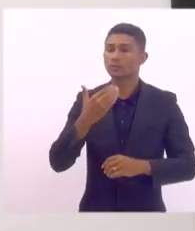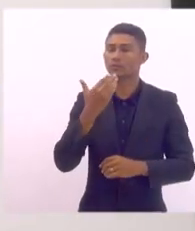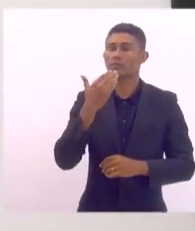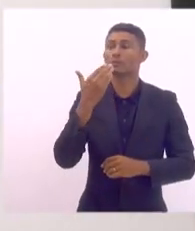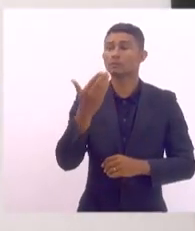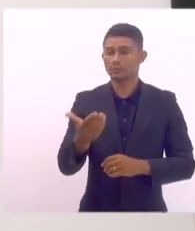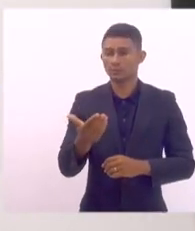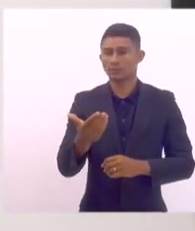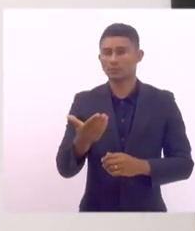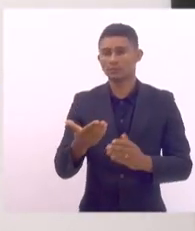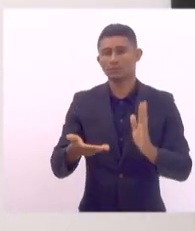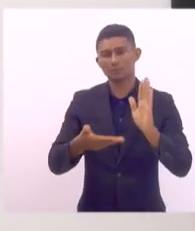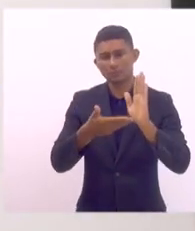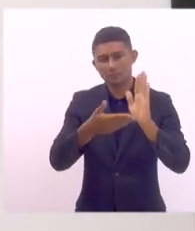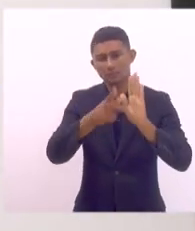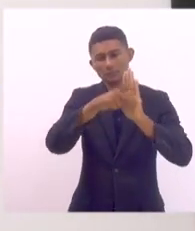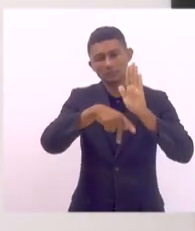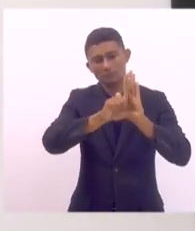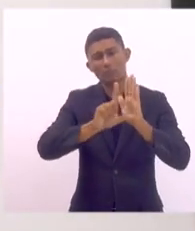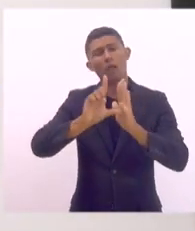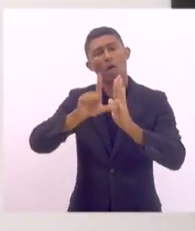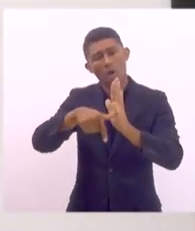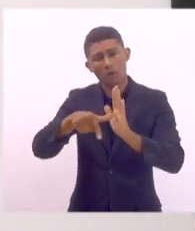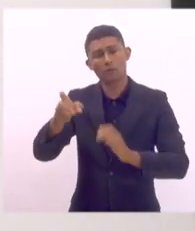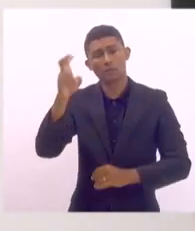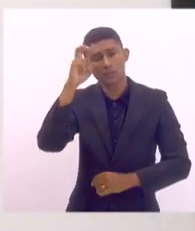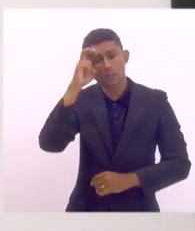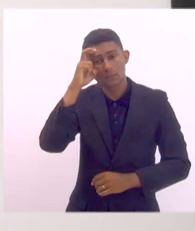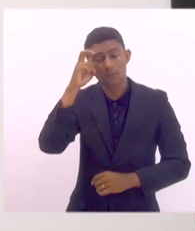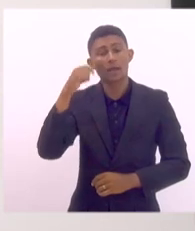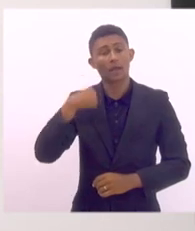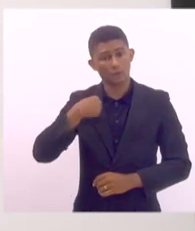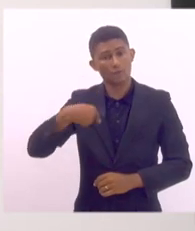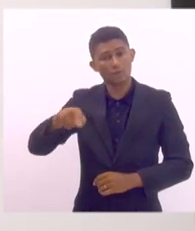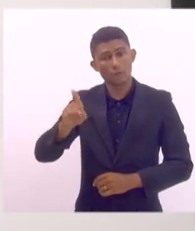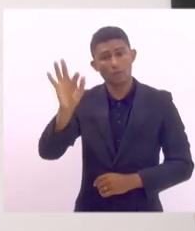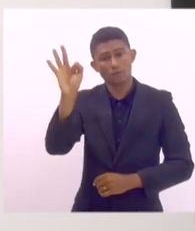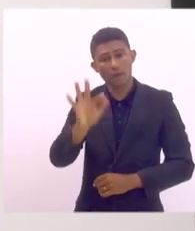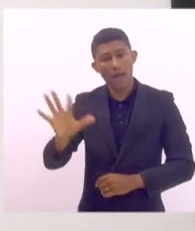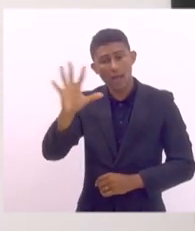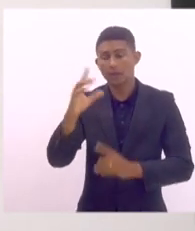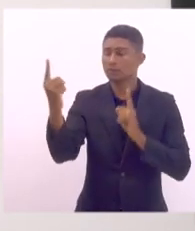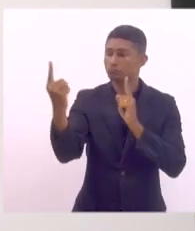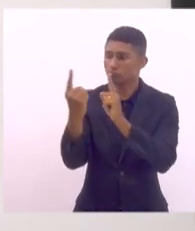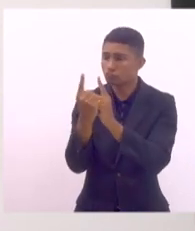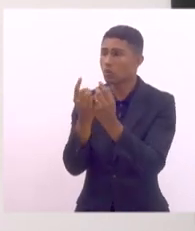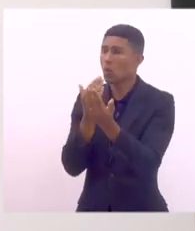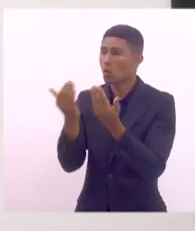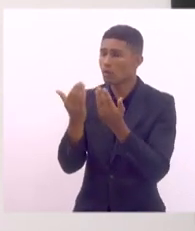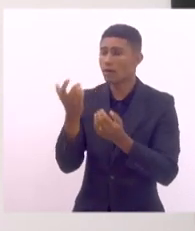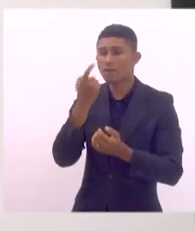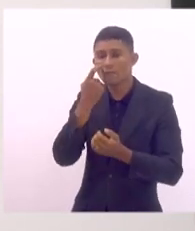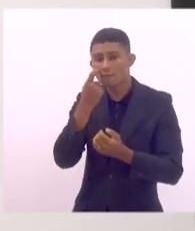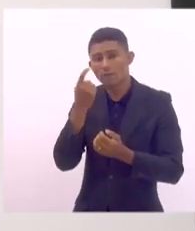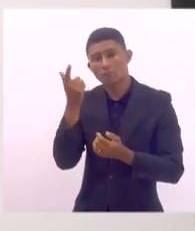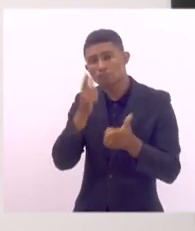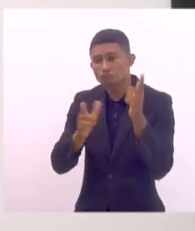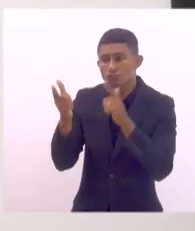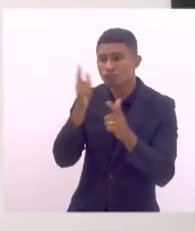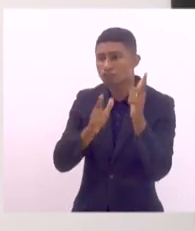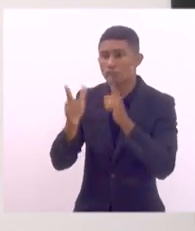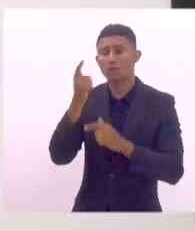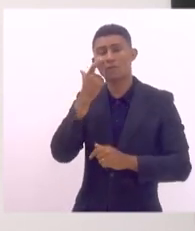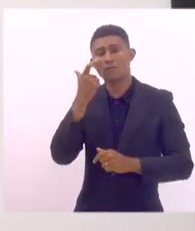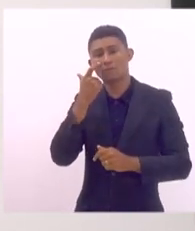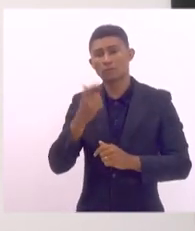gente protelar isso um pouquinho para a quinta, presidente. Me proponho uma conversar com a Fazenda até para eu me inteirar, para tentar construir um caminho. Mas o senhor quer não o ofício? Não